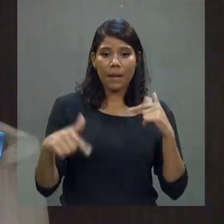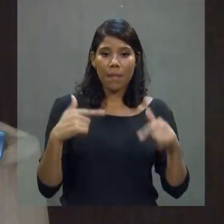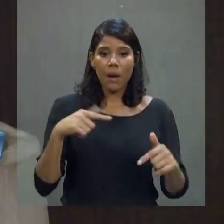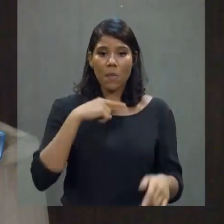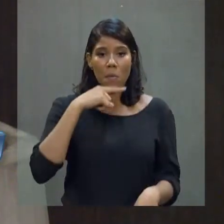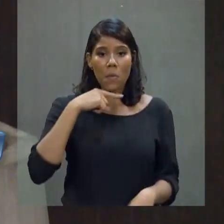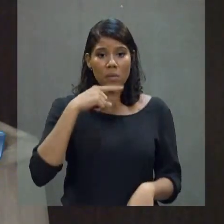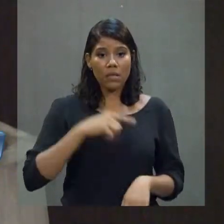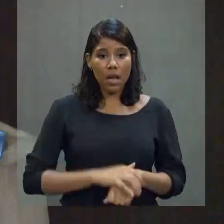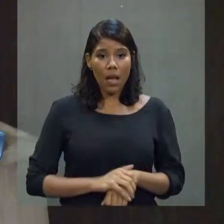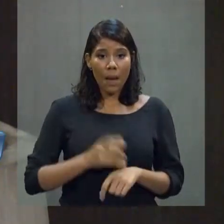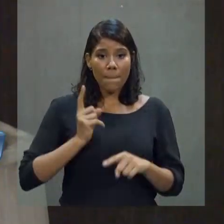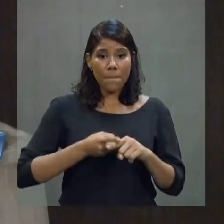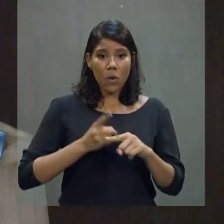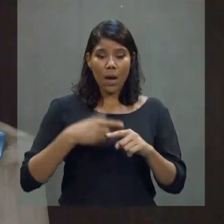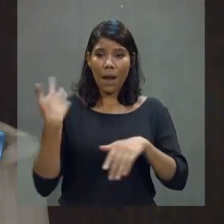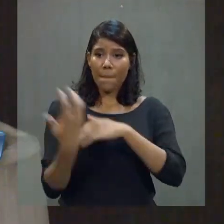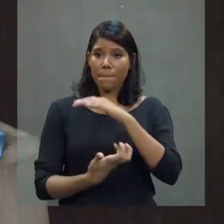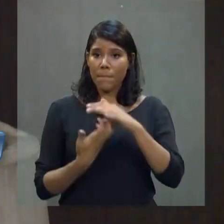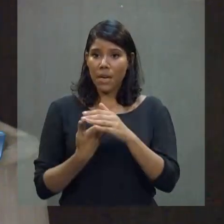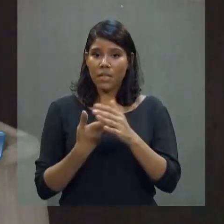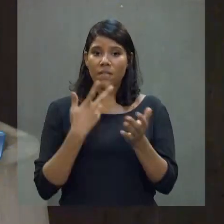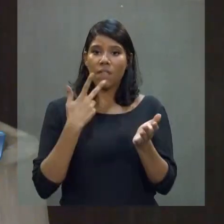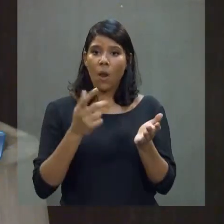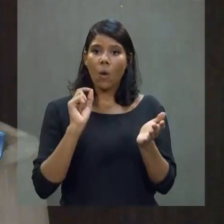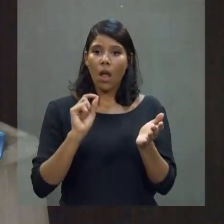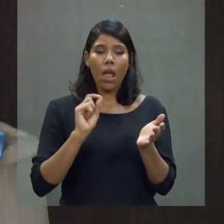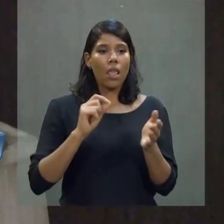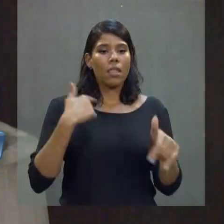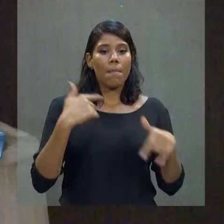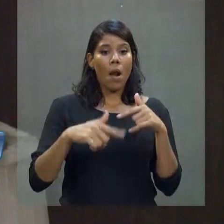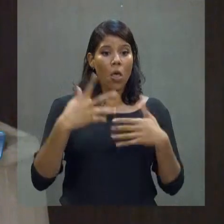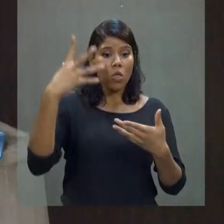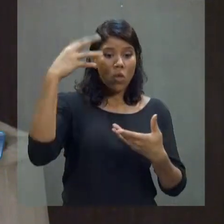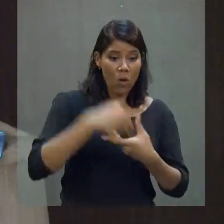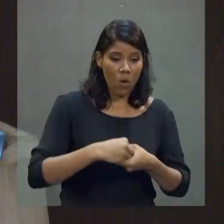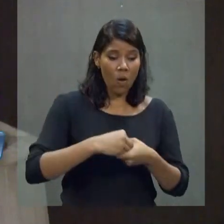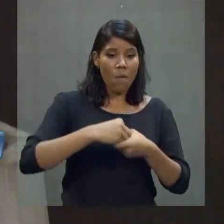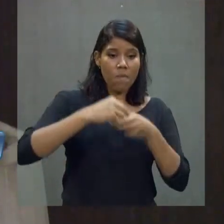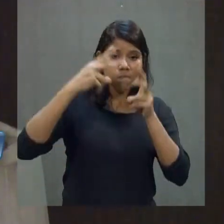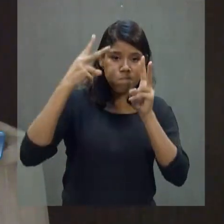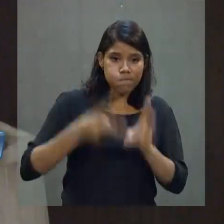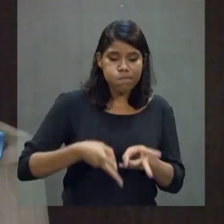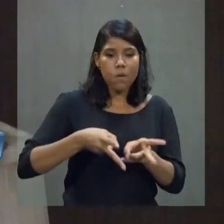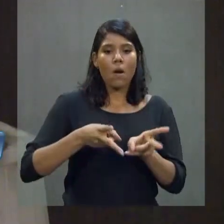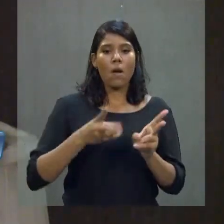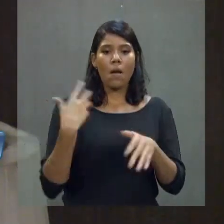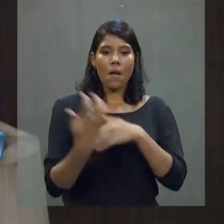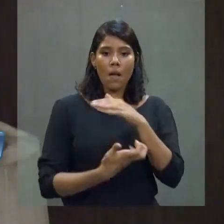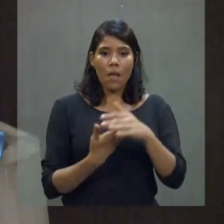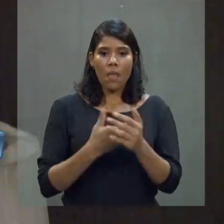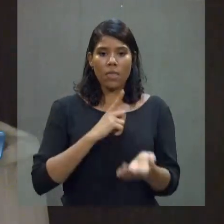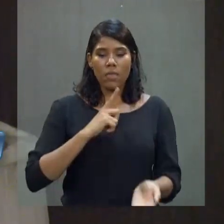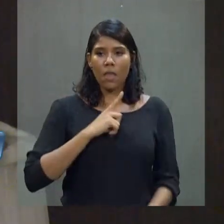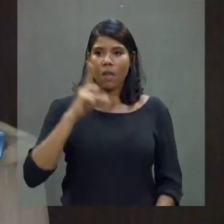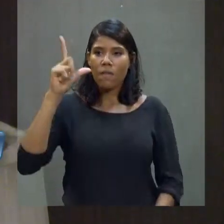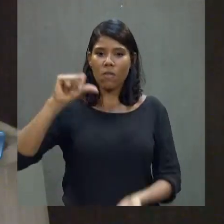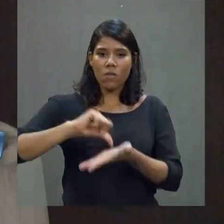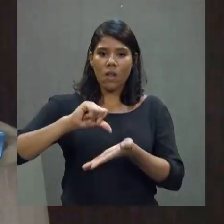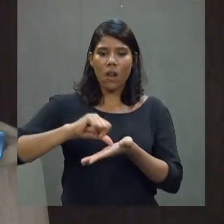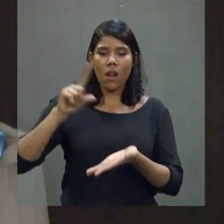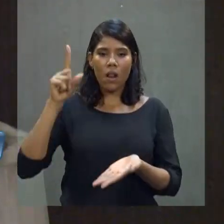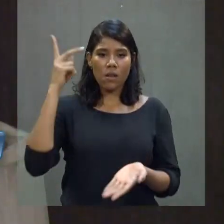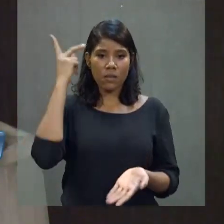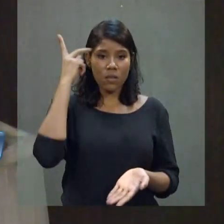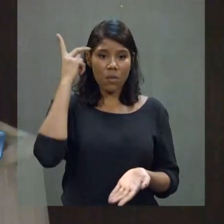uma determinação da empresa não permite a saída dos trabalhadores. Foi o caso, por exemplo, de uma unidade em São